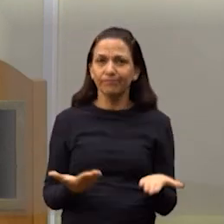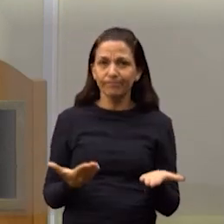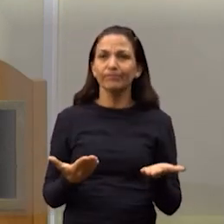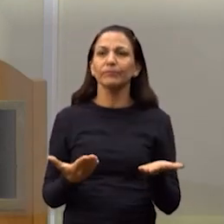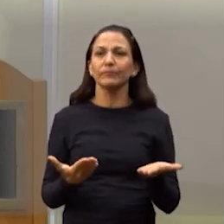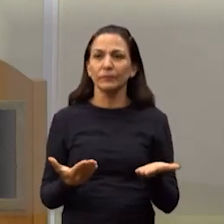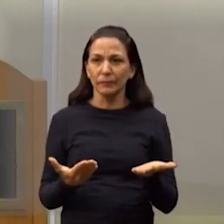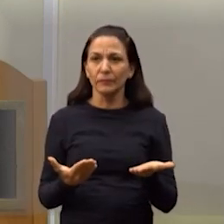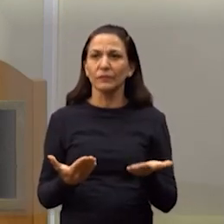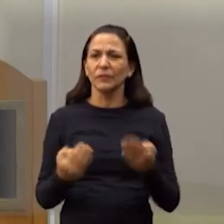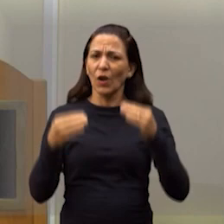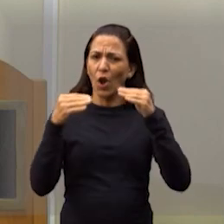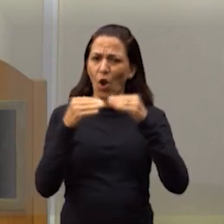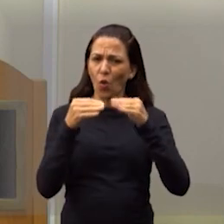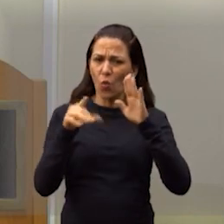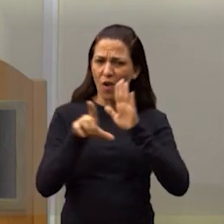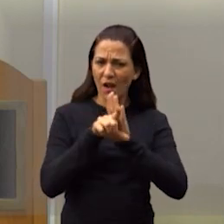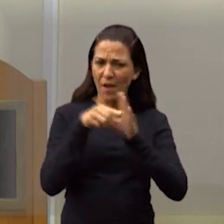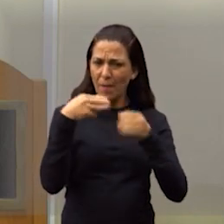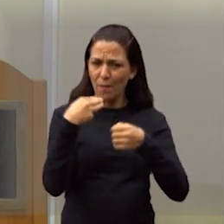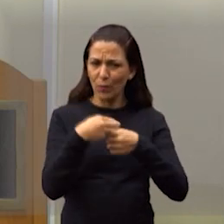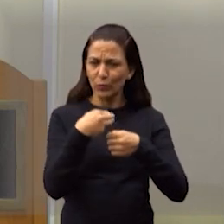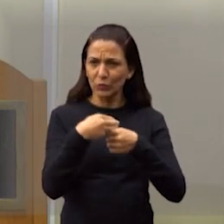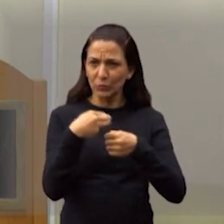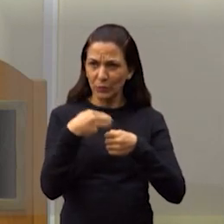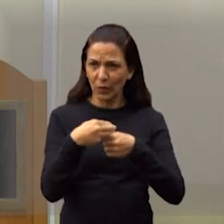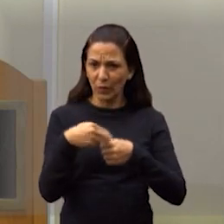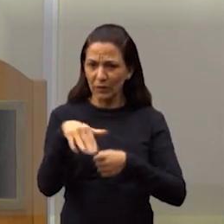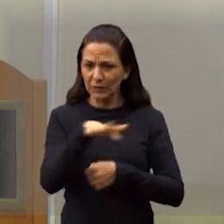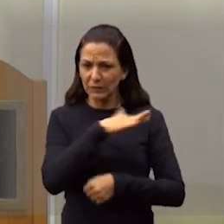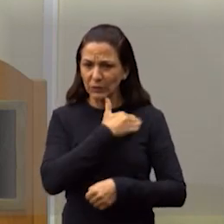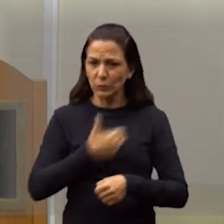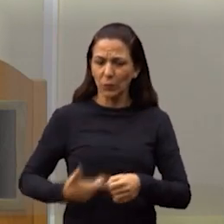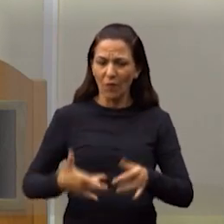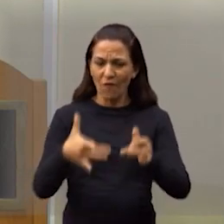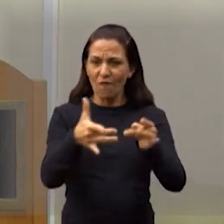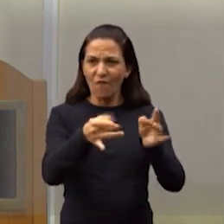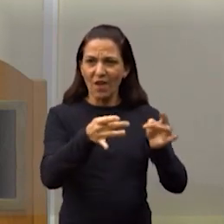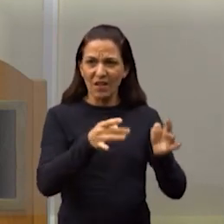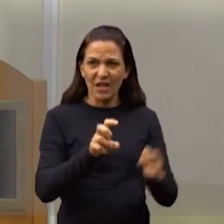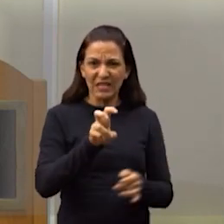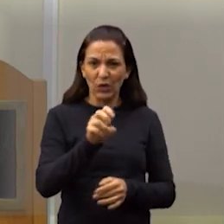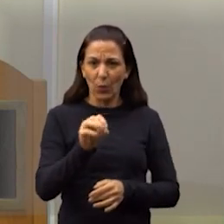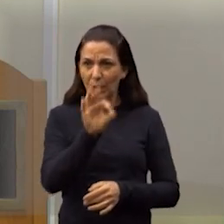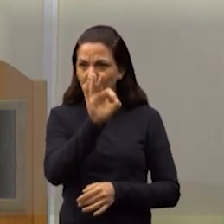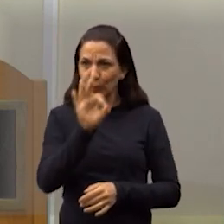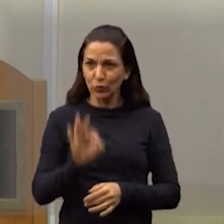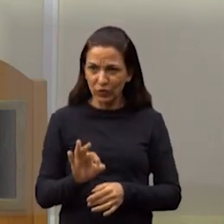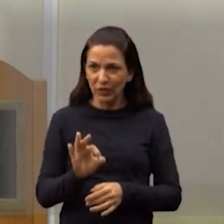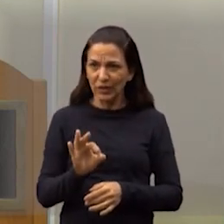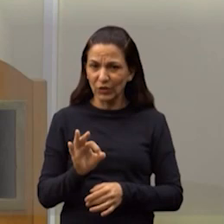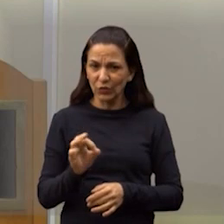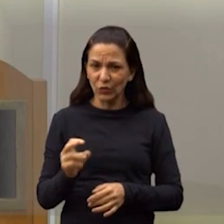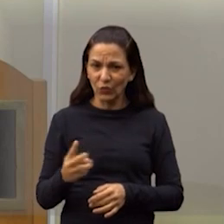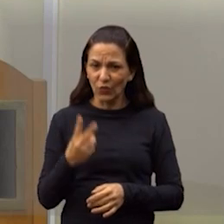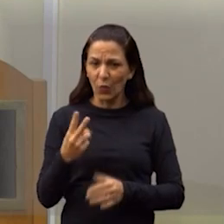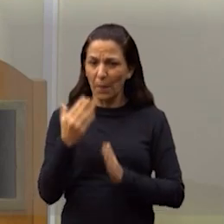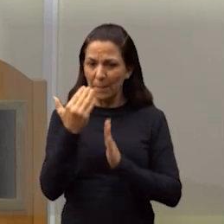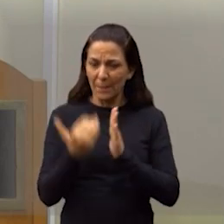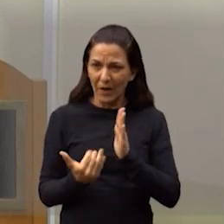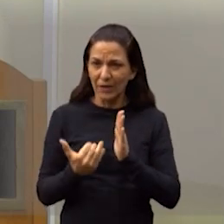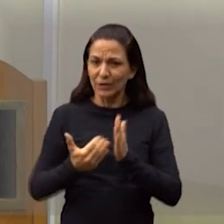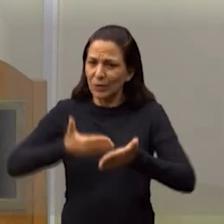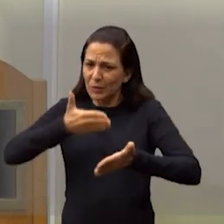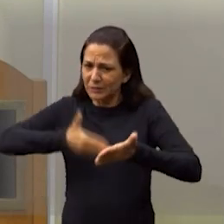concordando com a lei do município que viabiliza o bem público se é vendido por 50% do valor avaliado e